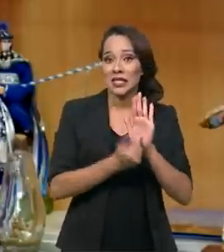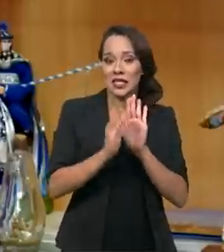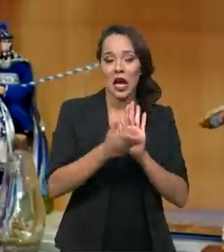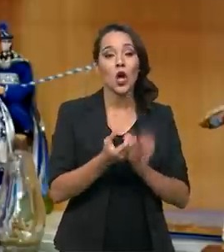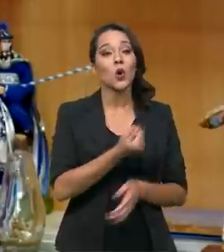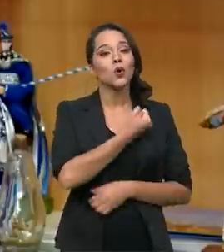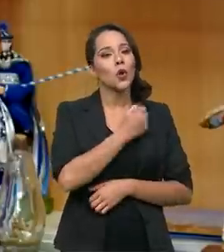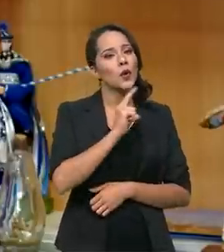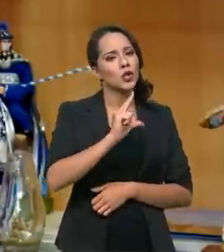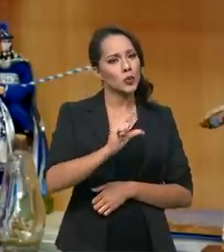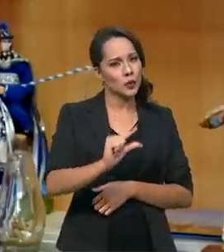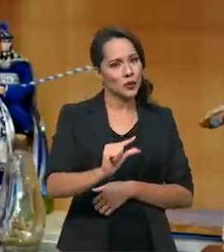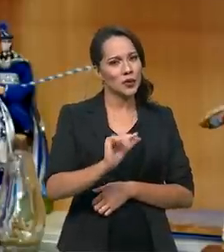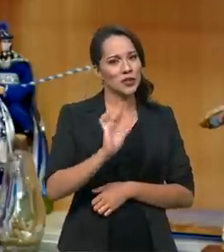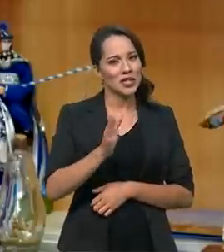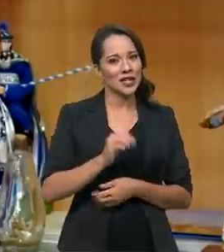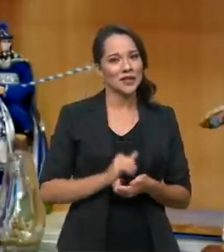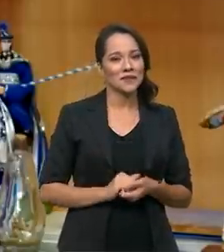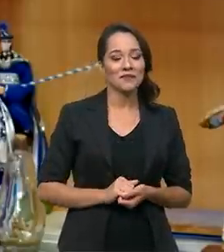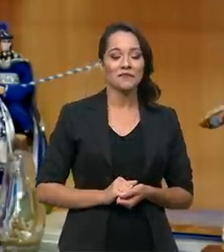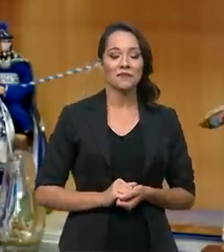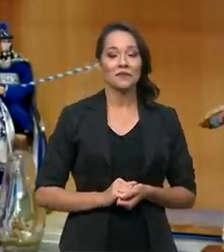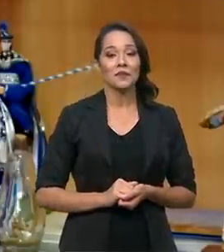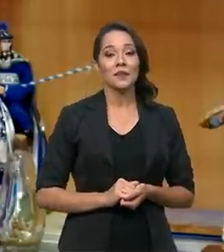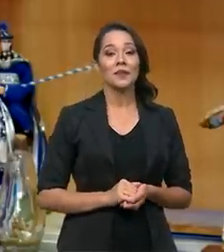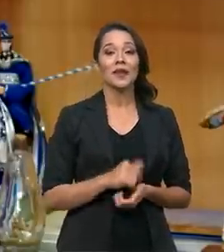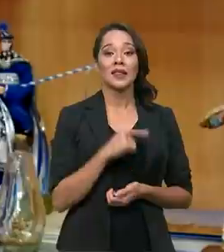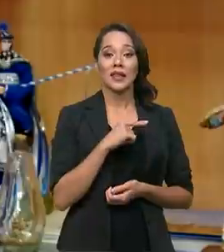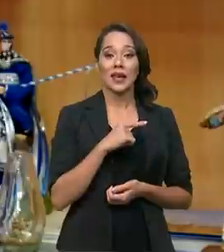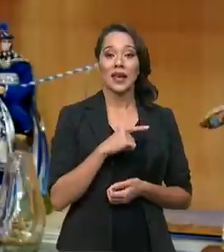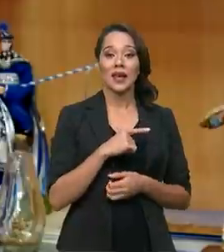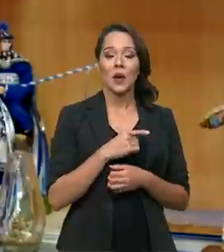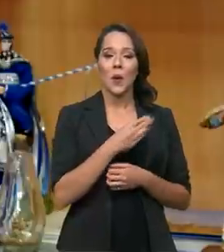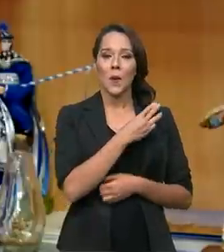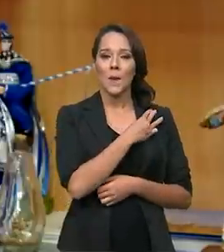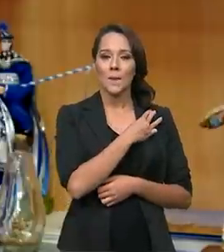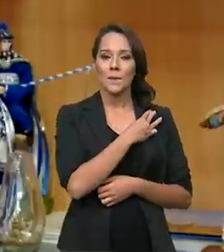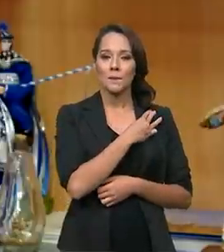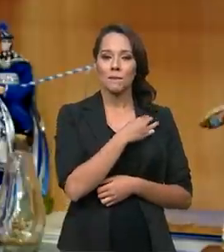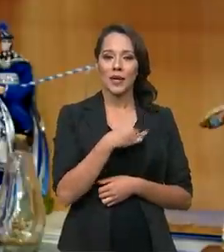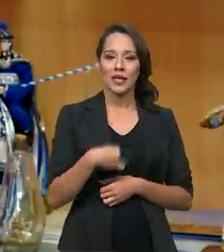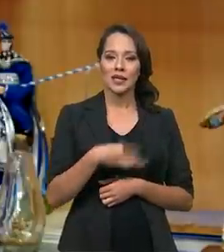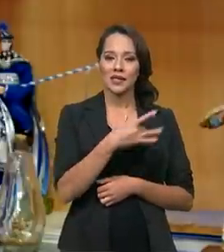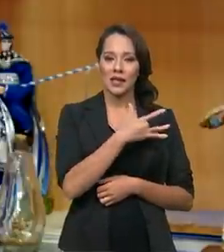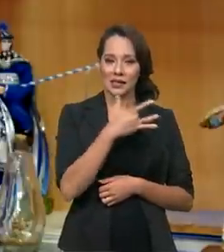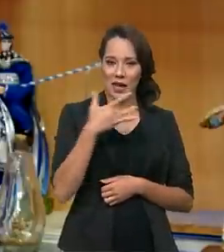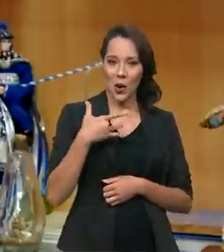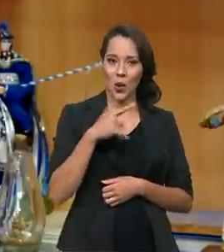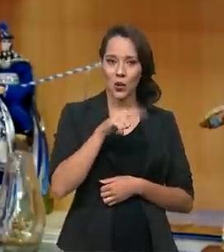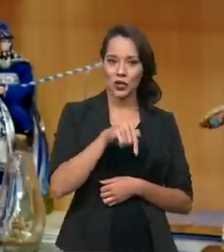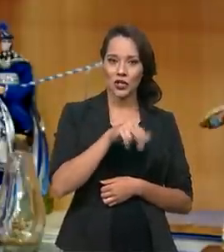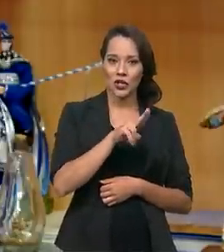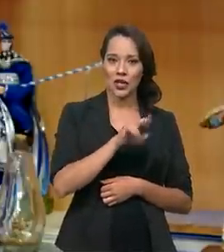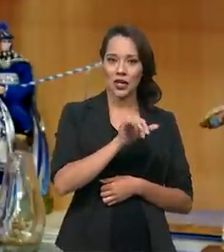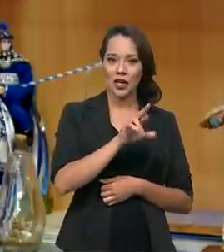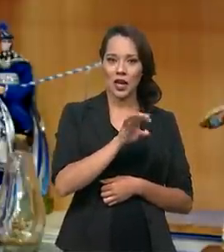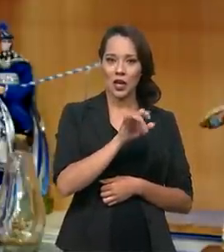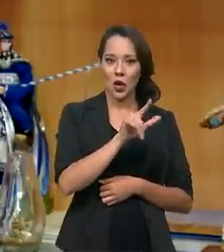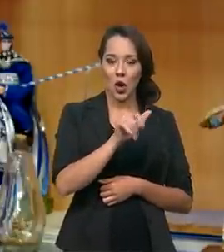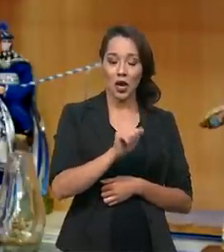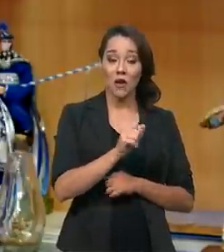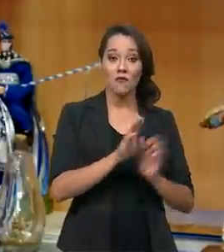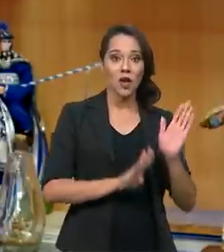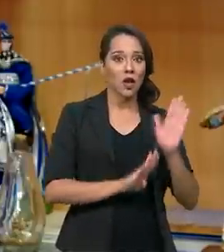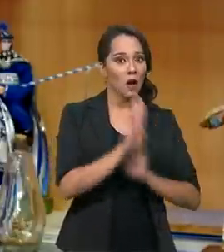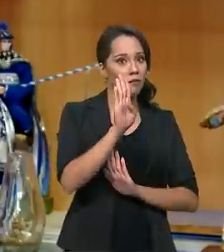diminuíram bastante e a gente tem um ministro da saúde Marcelo Queiroga que realmente foi um